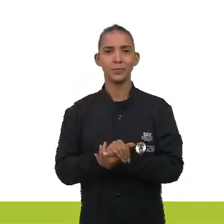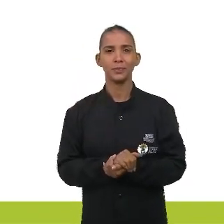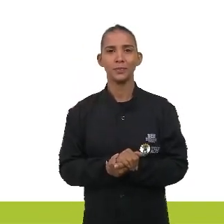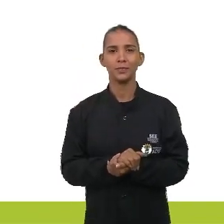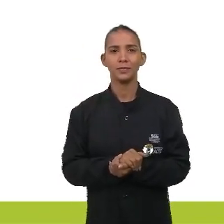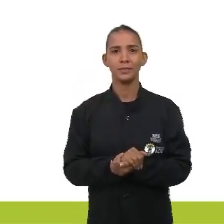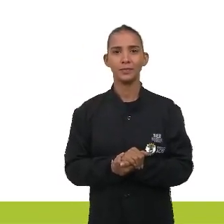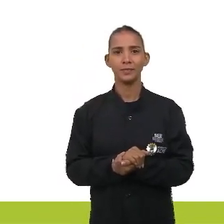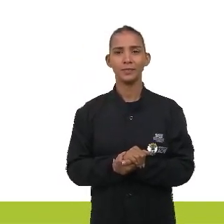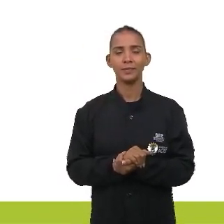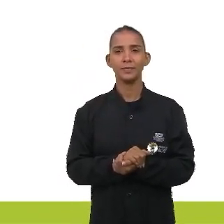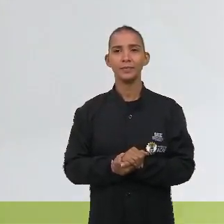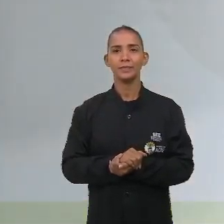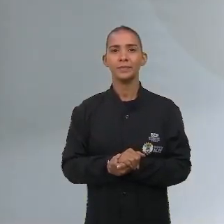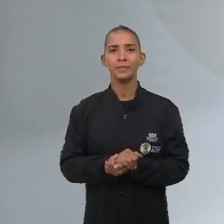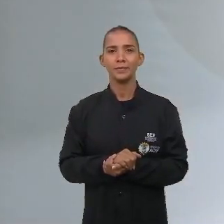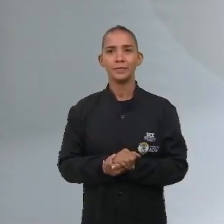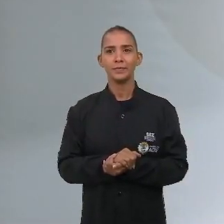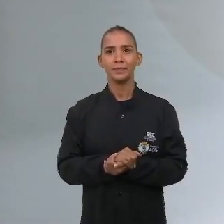Ok.